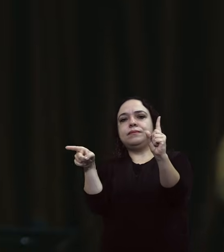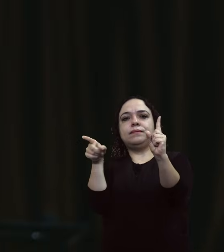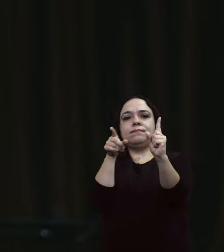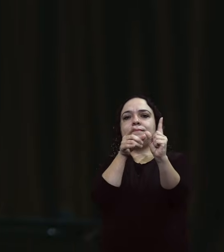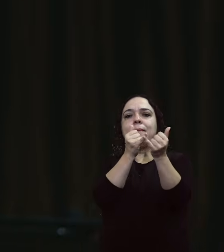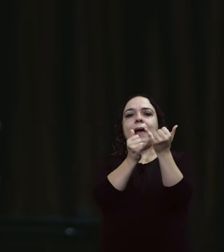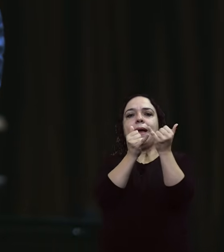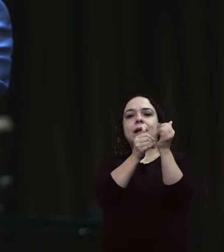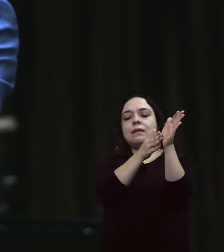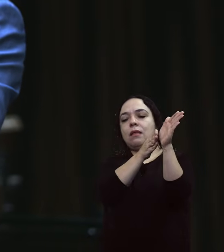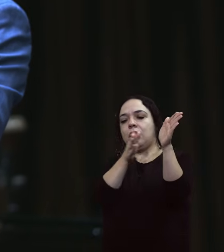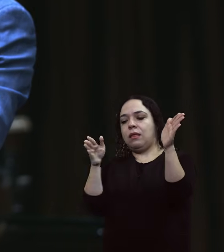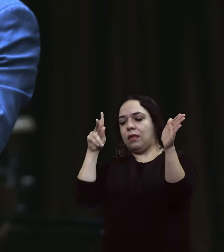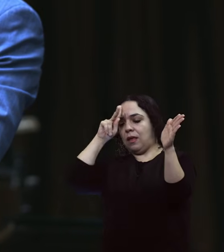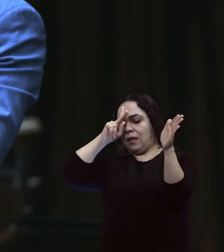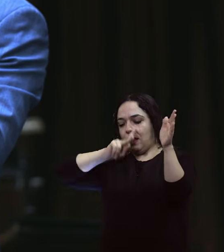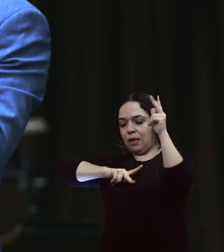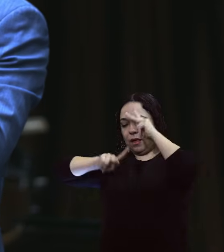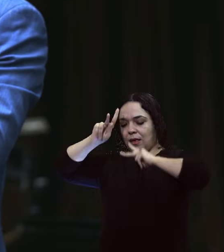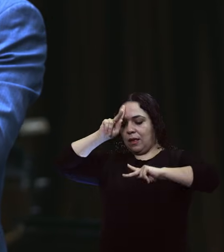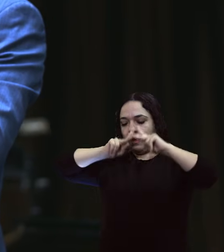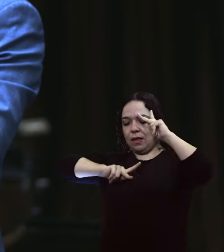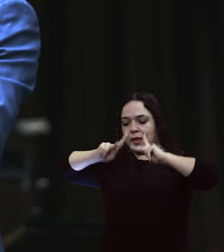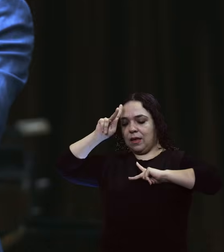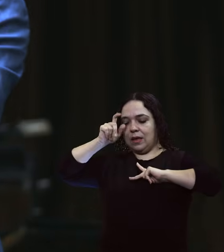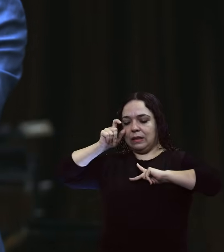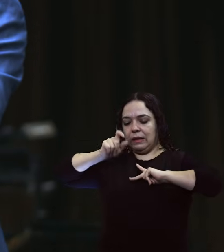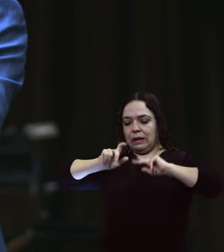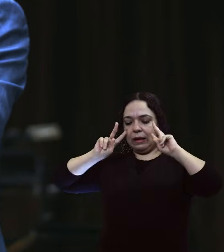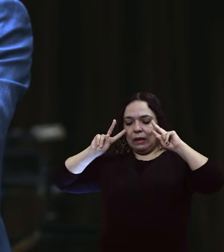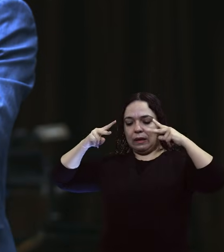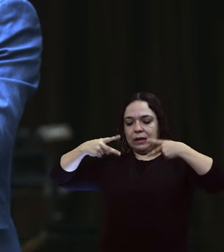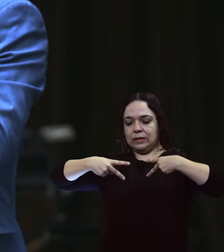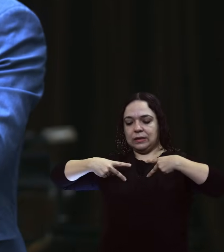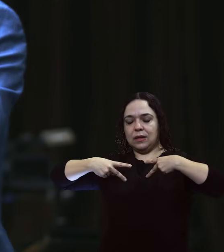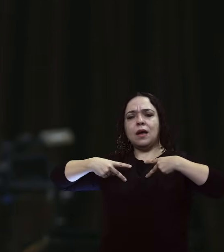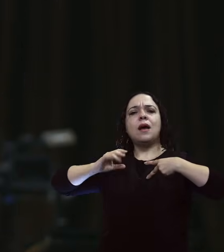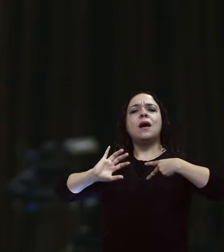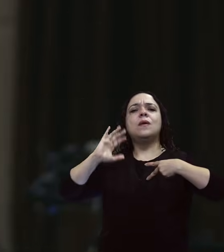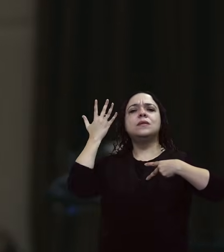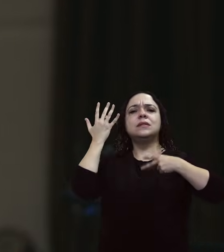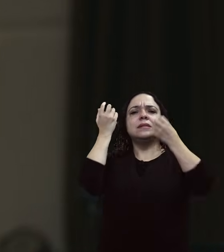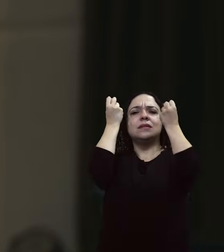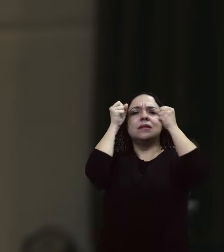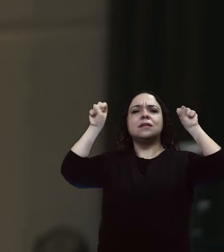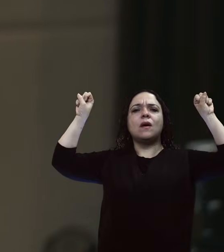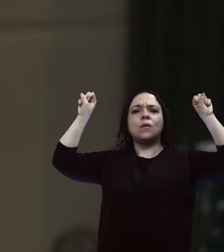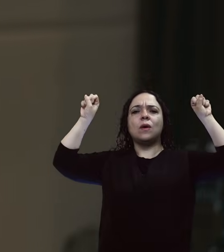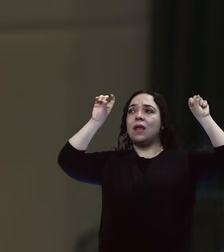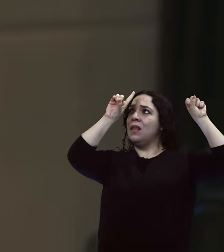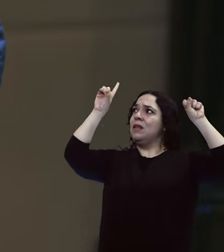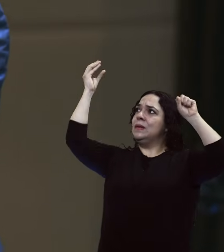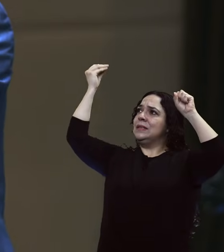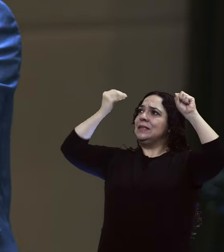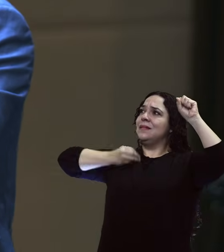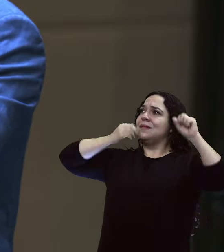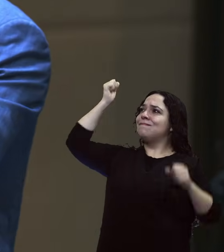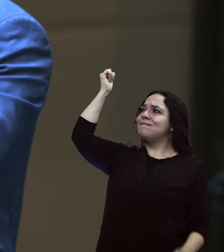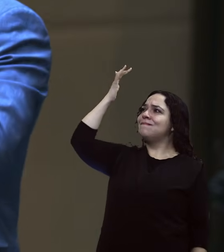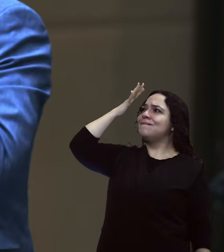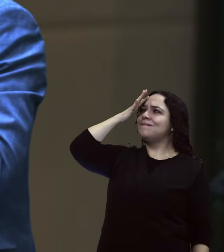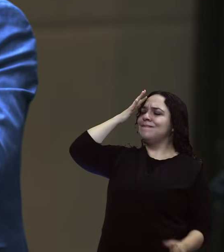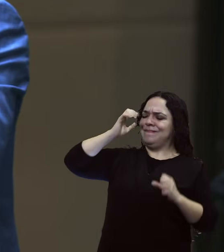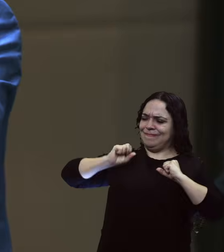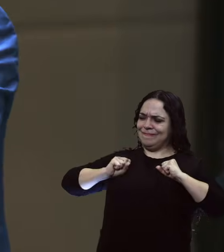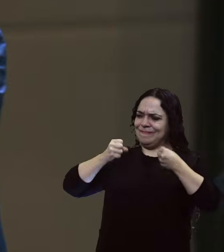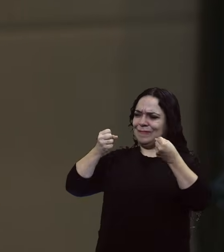aos seus próprios interesses, o que acontece? O recurso extraordinário da graça de Deus,